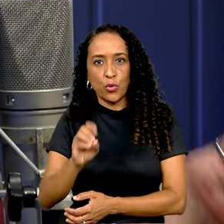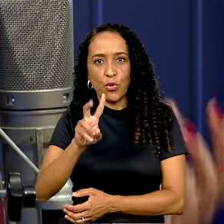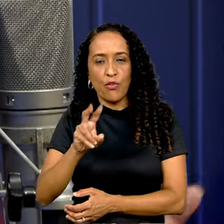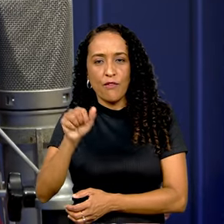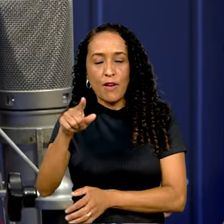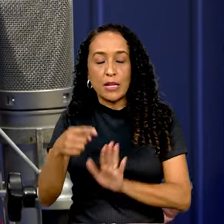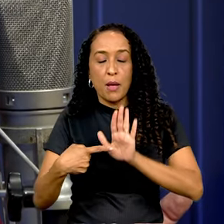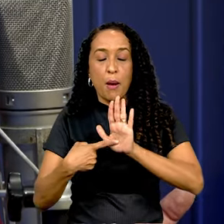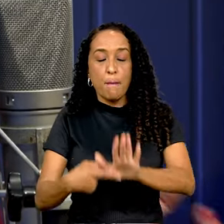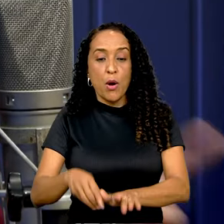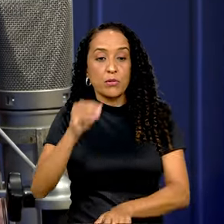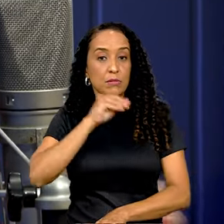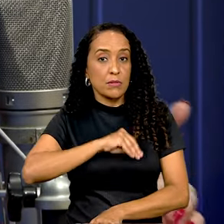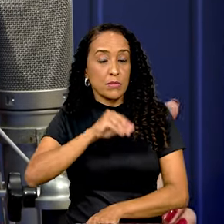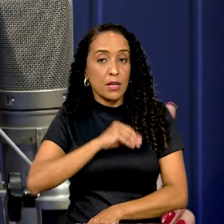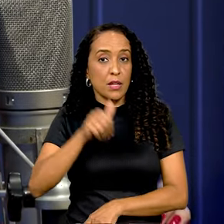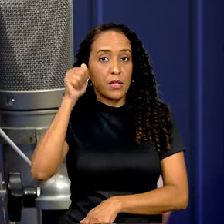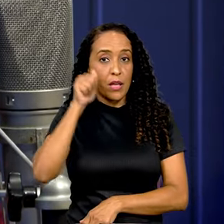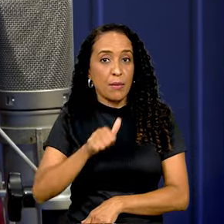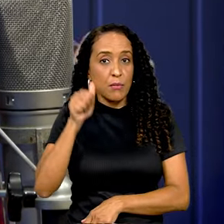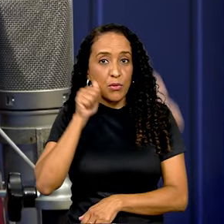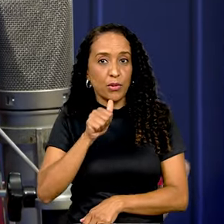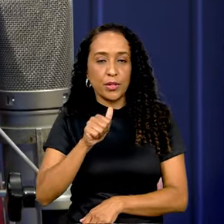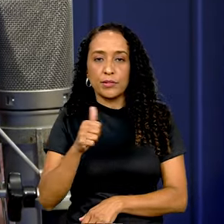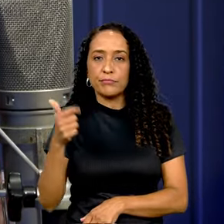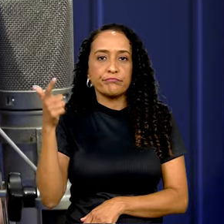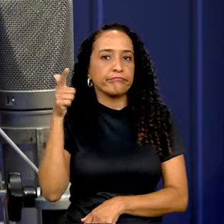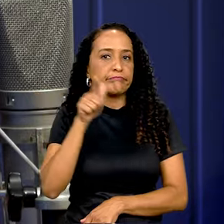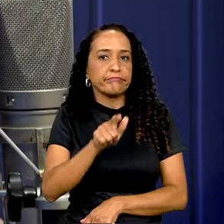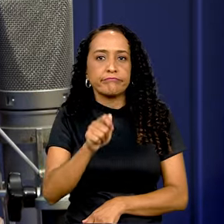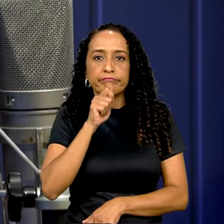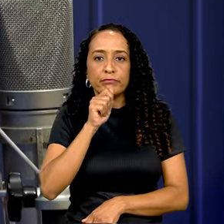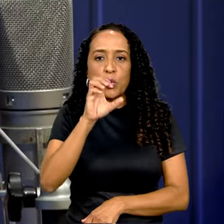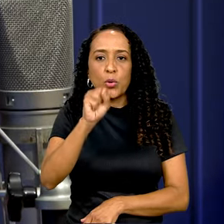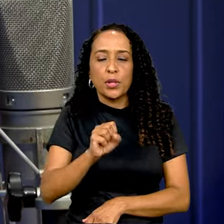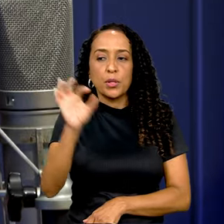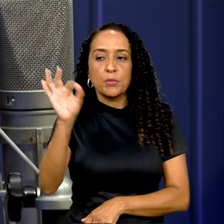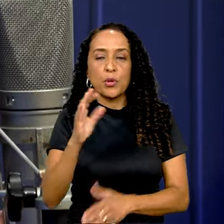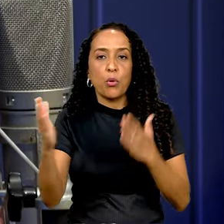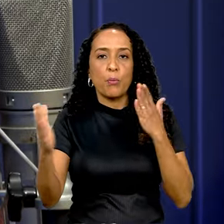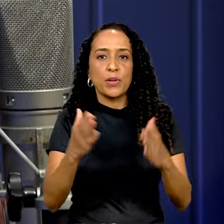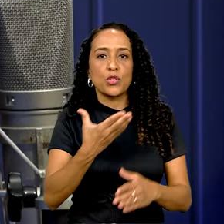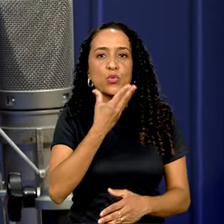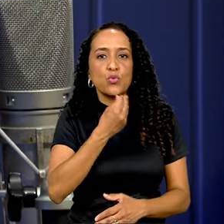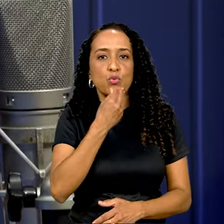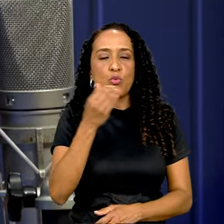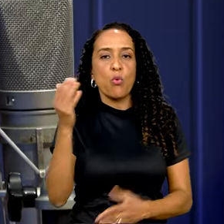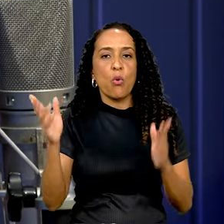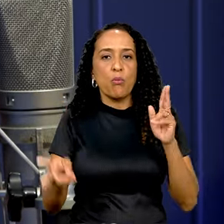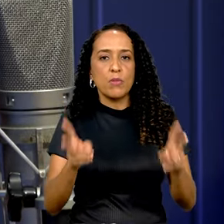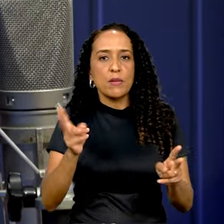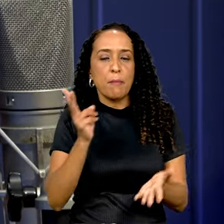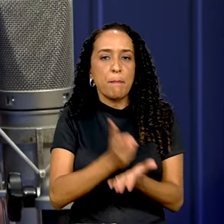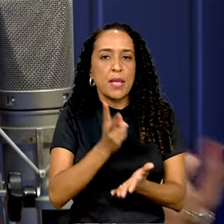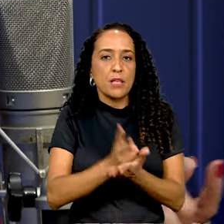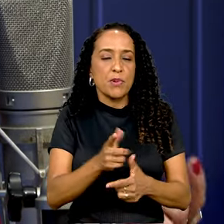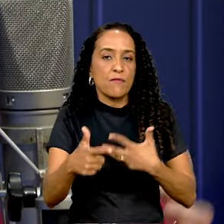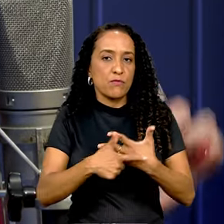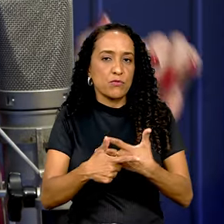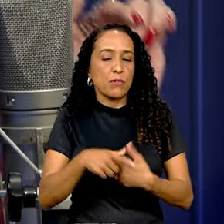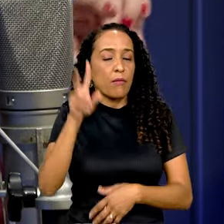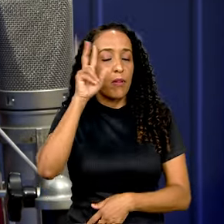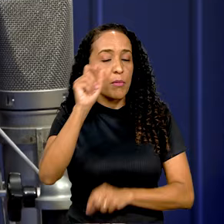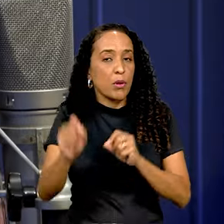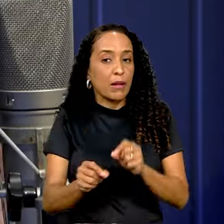mostra que o salário da mulher não chega a 80% do salário do homem ocupando a mesma função e